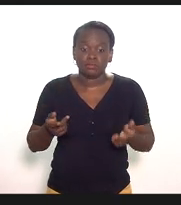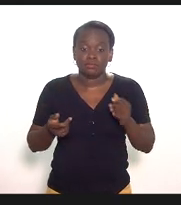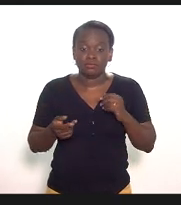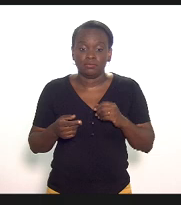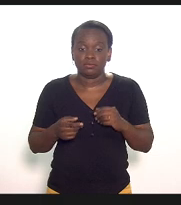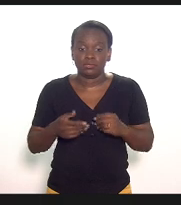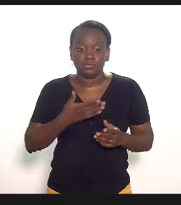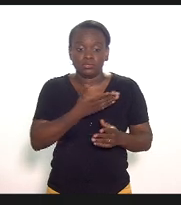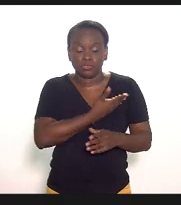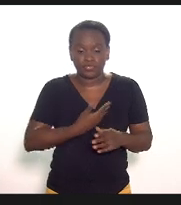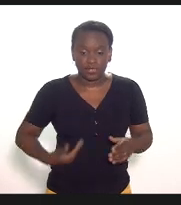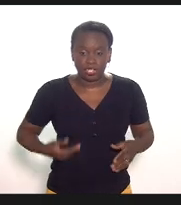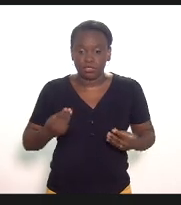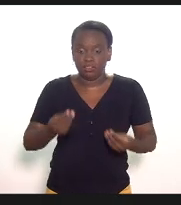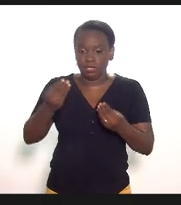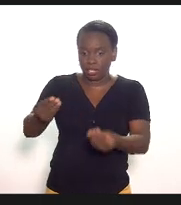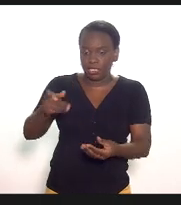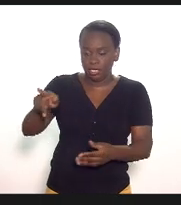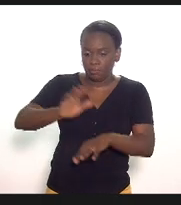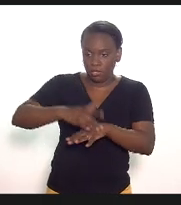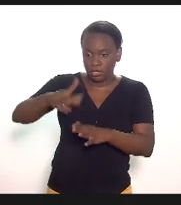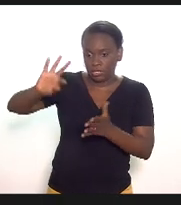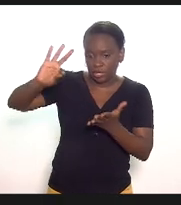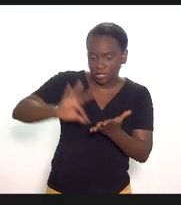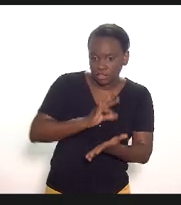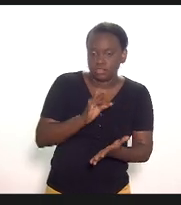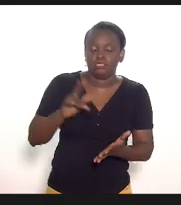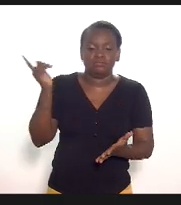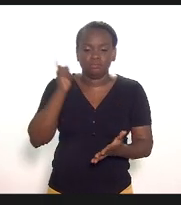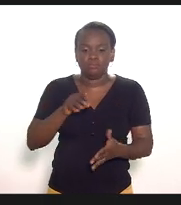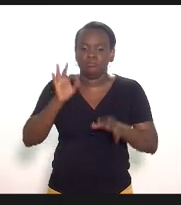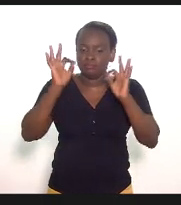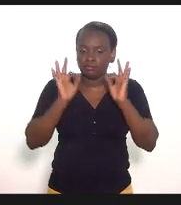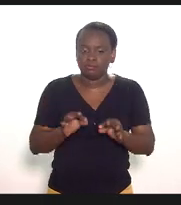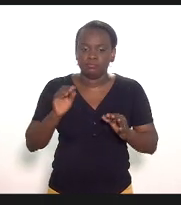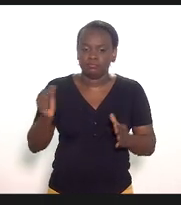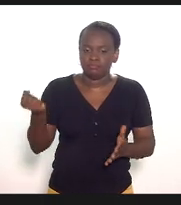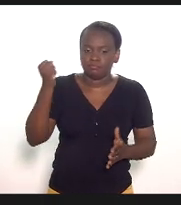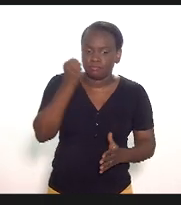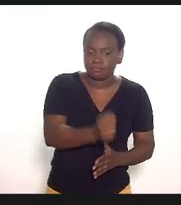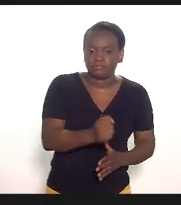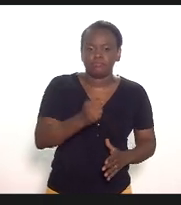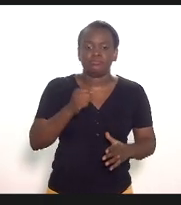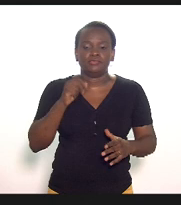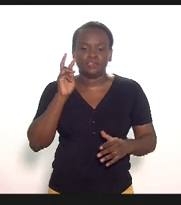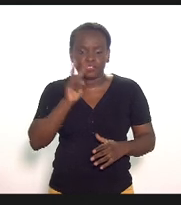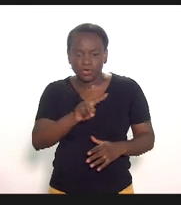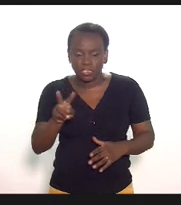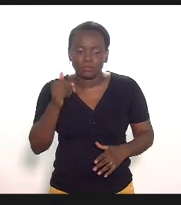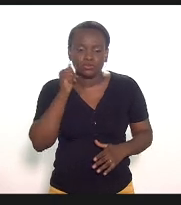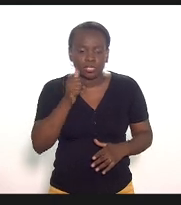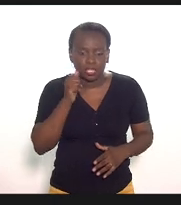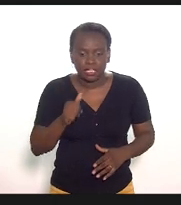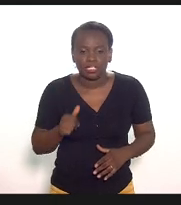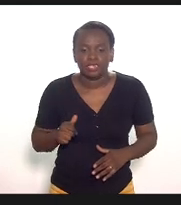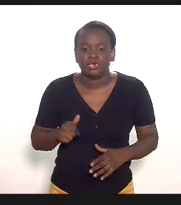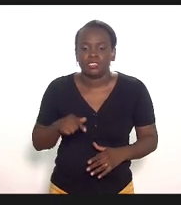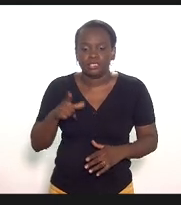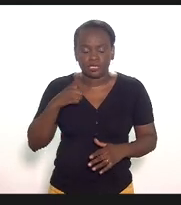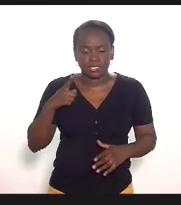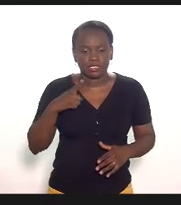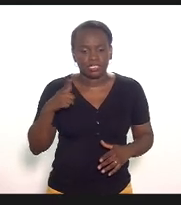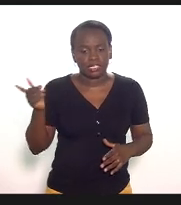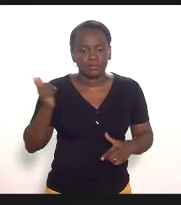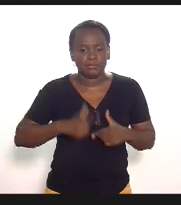do governador e ele sancione, ele implemente, ele olhe pelas mulheres que estão passando